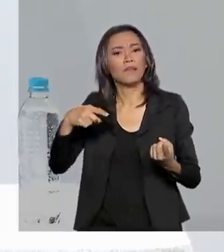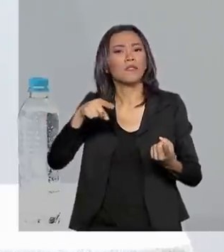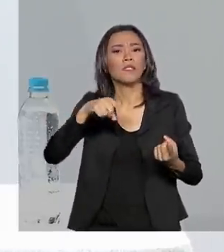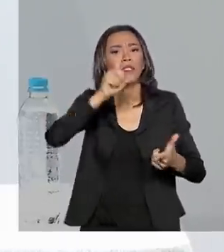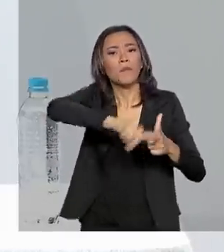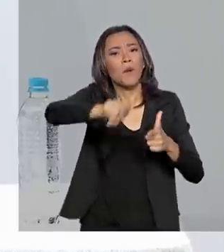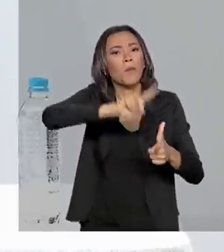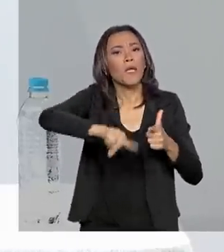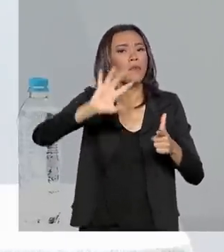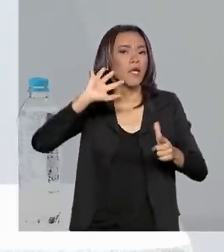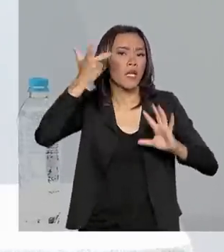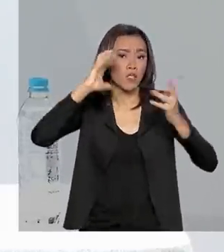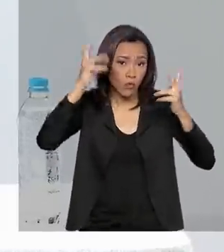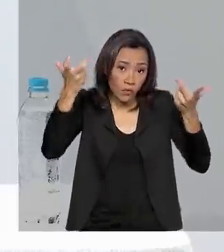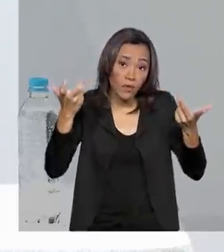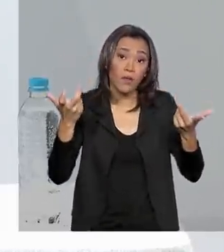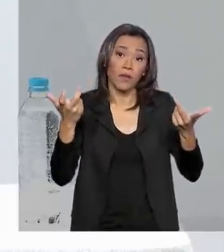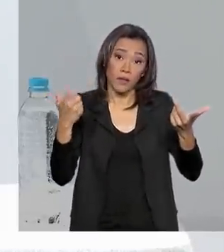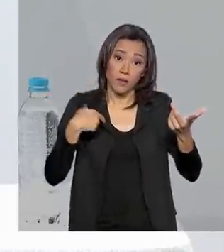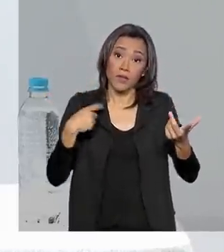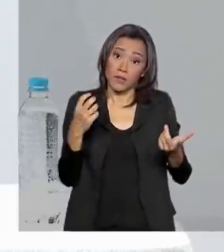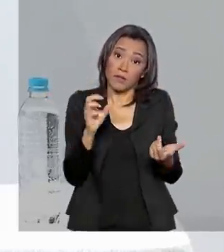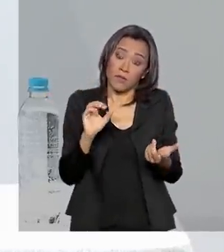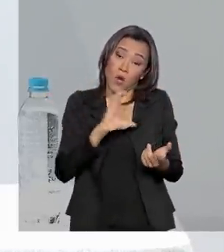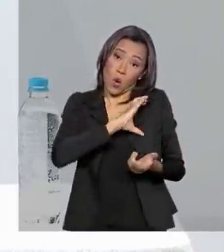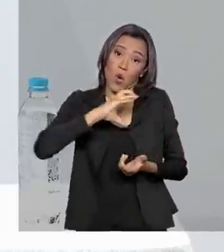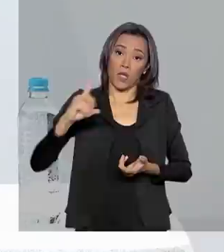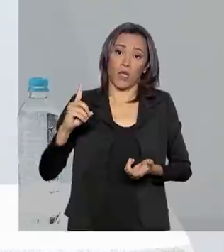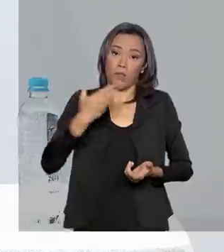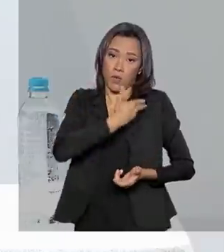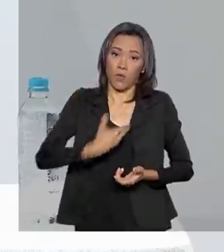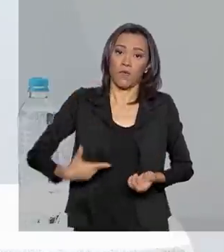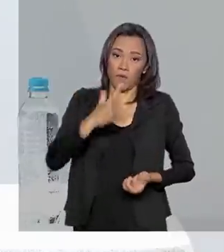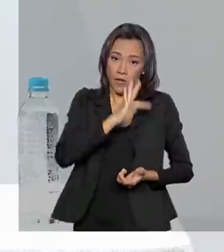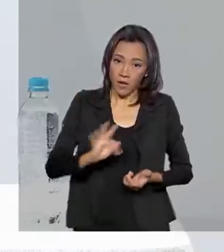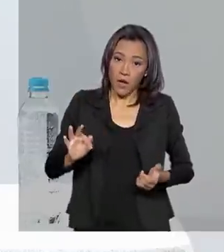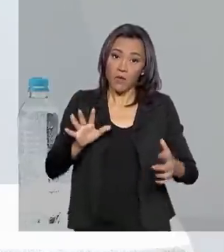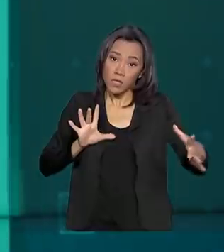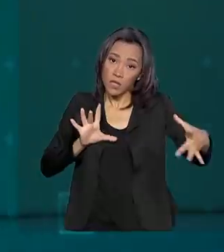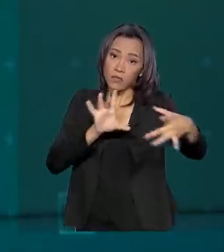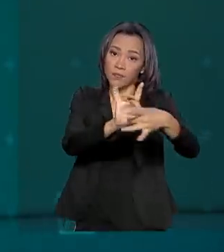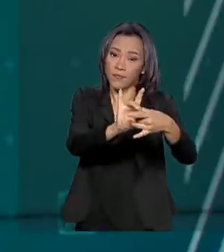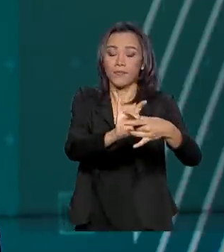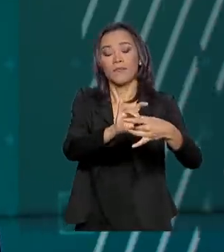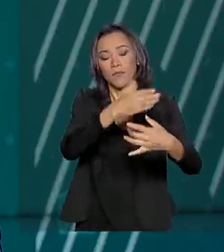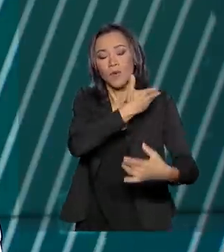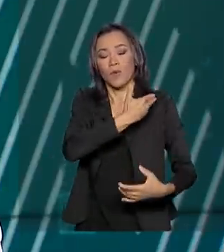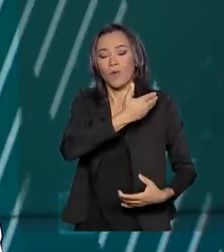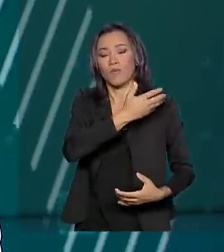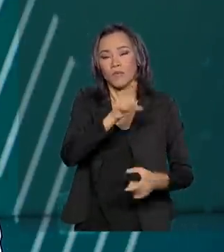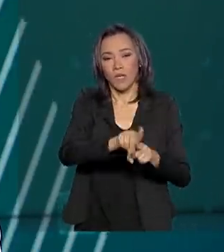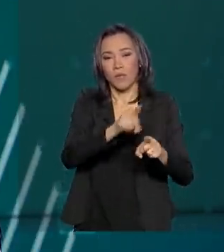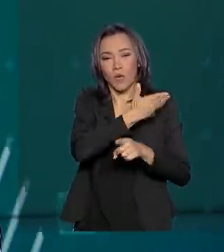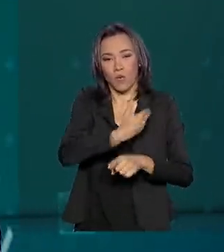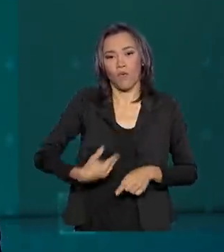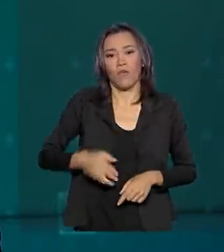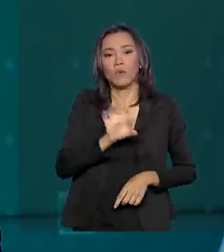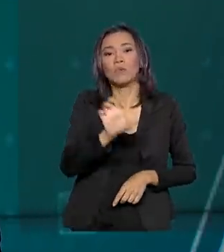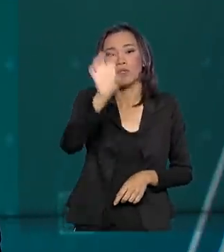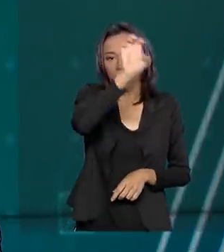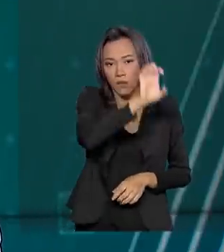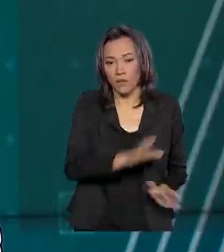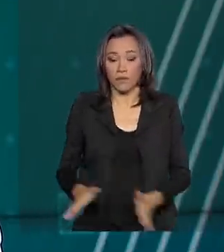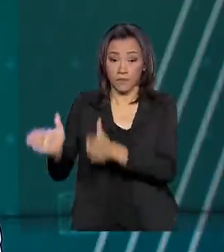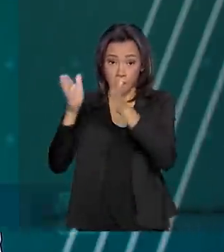forma coordenada, tanto por parte do governo federal como por parte dos estados. E já chega a 1 bilhão e